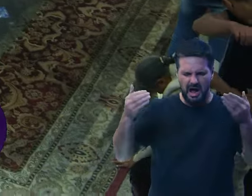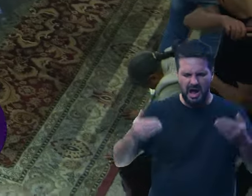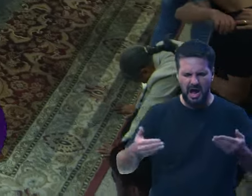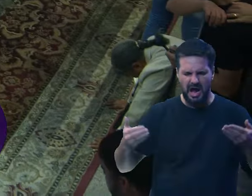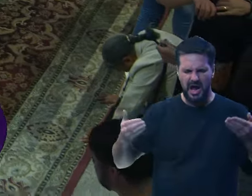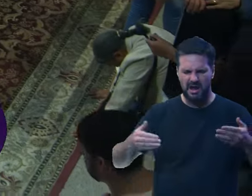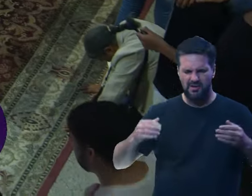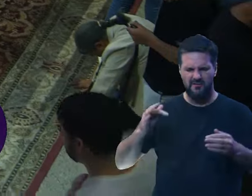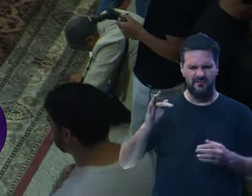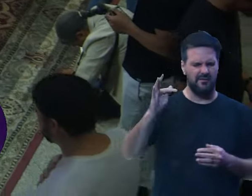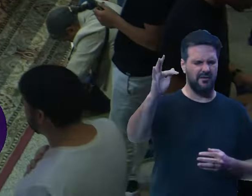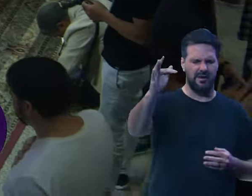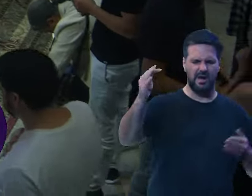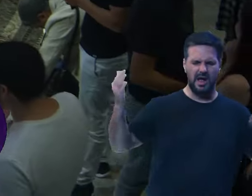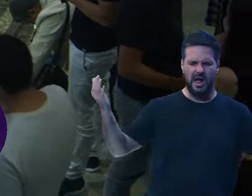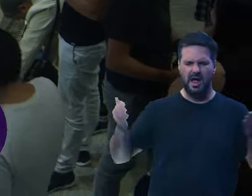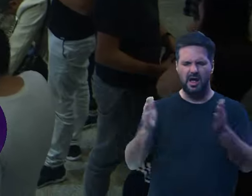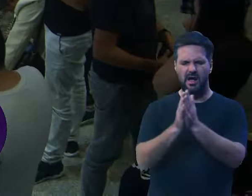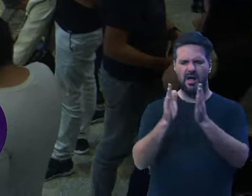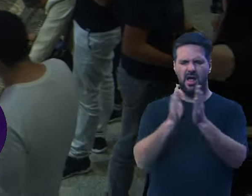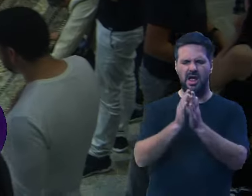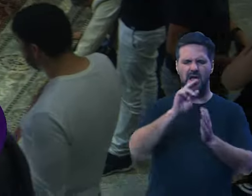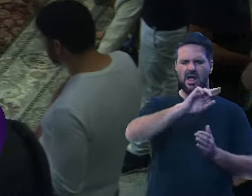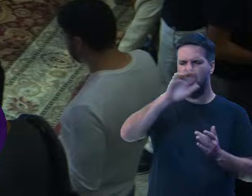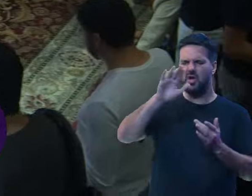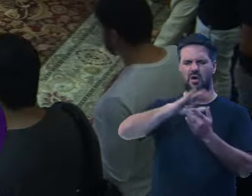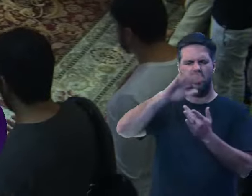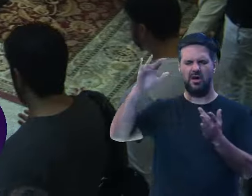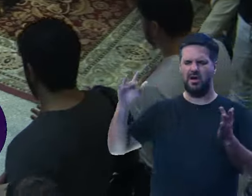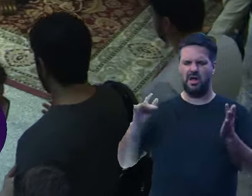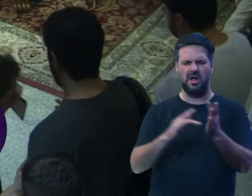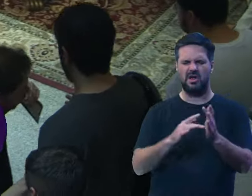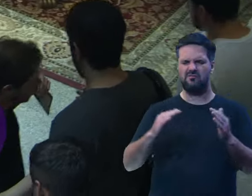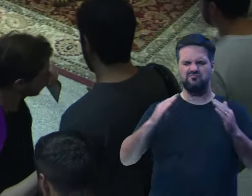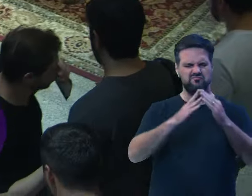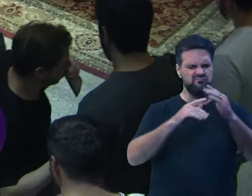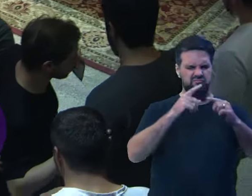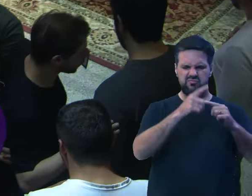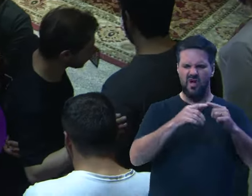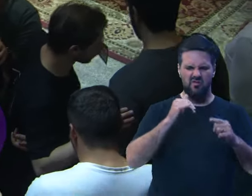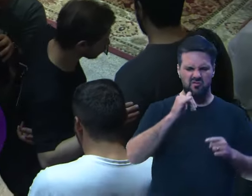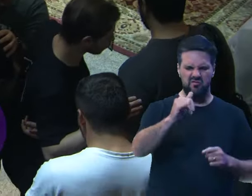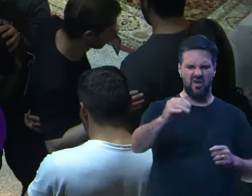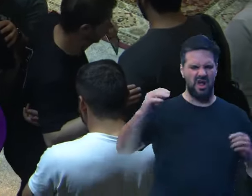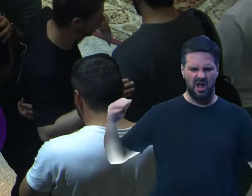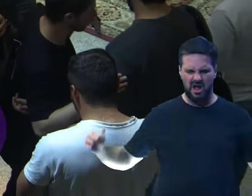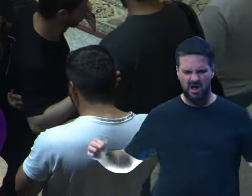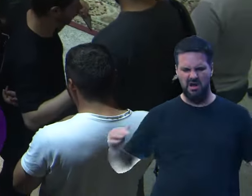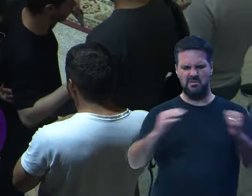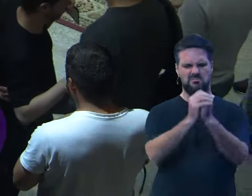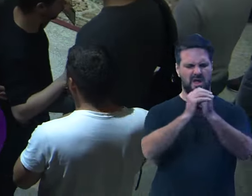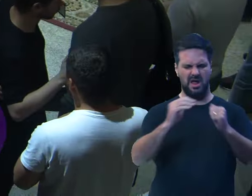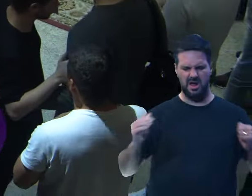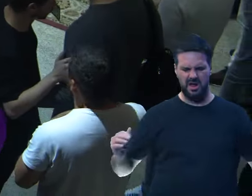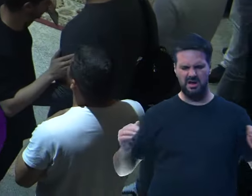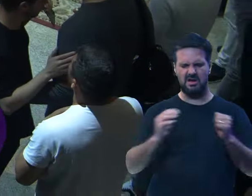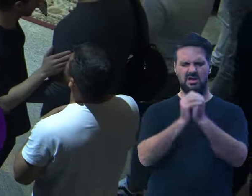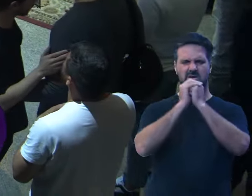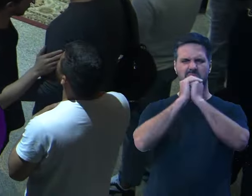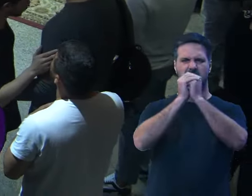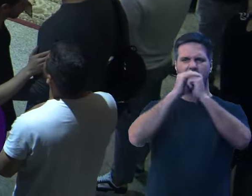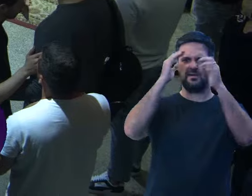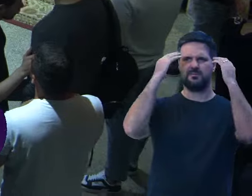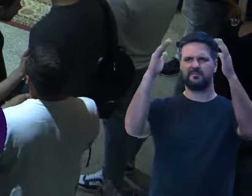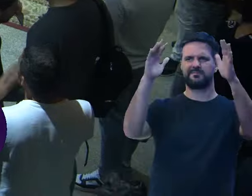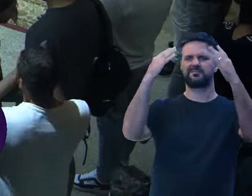e sempre. Assim oramos em nome de Jesus. E a tua igreja diz: amém, amém. Aplauda